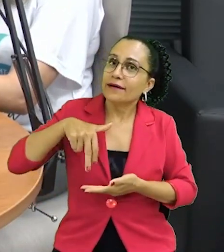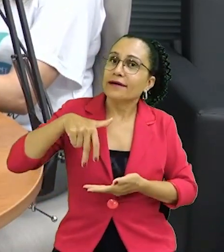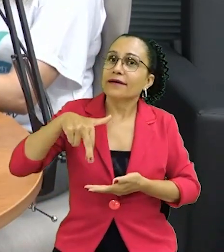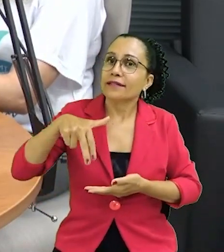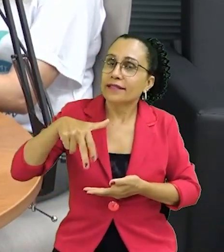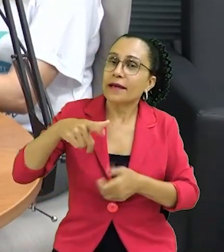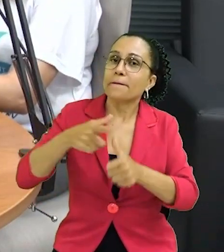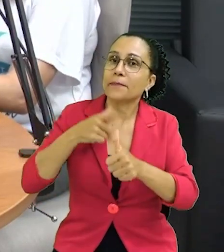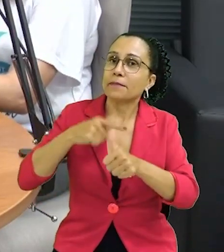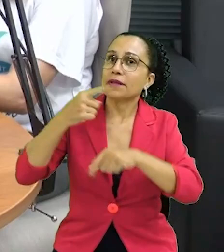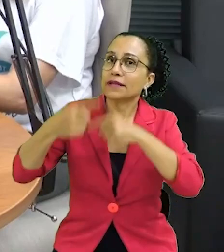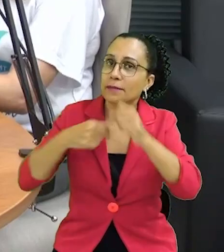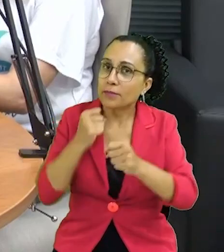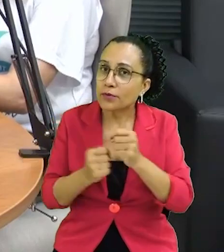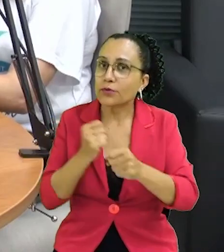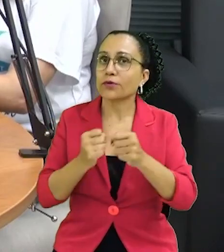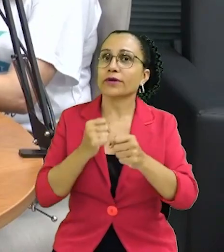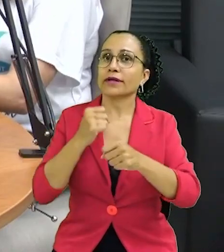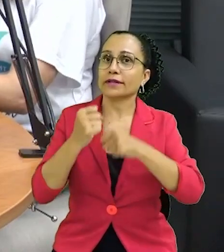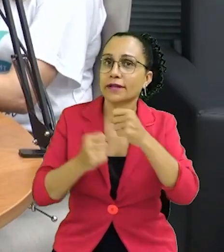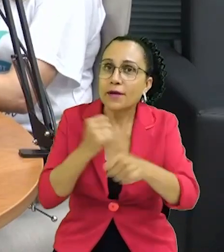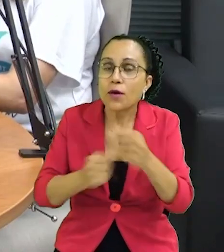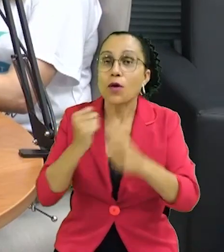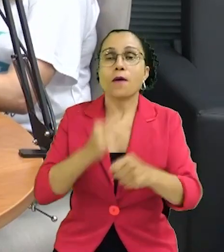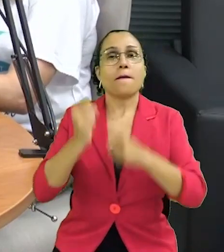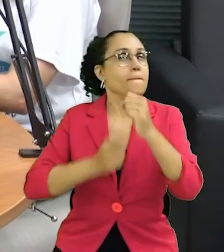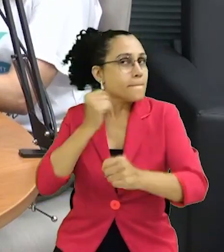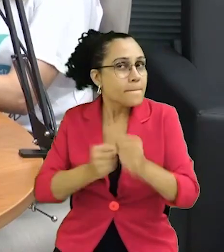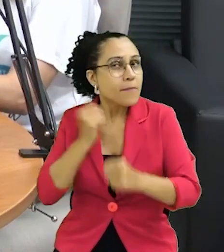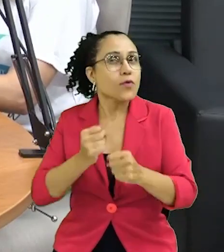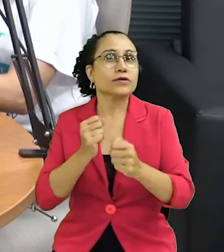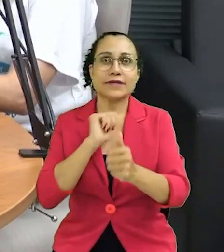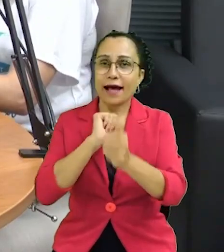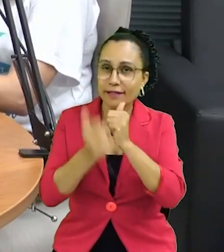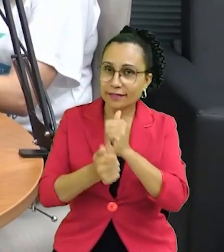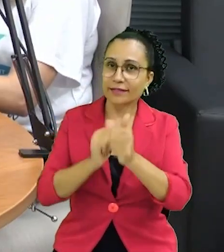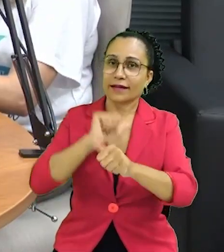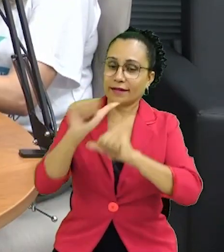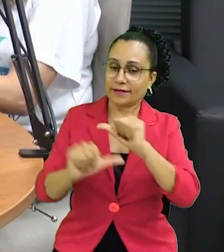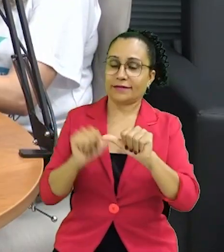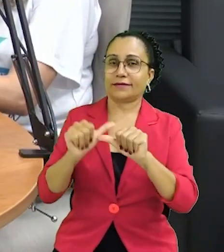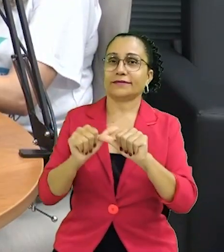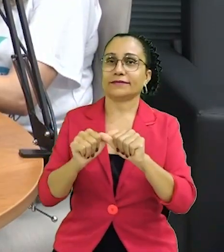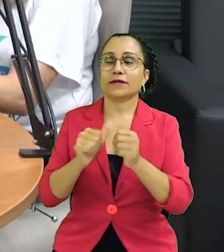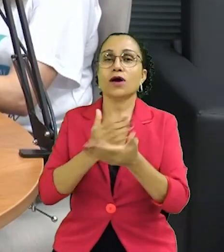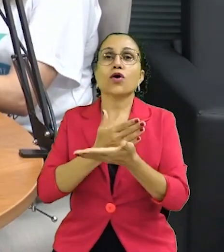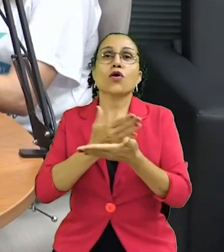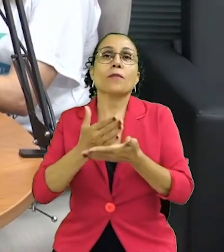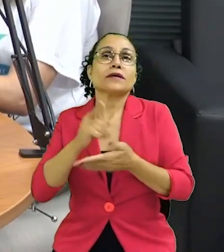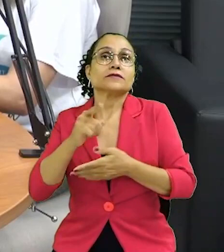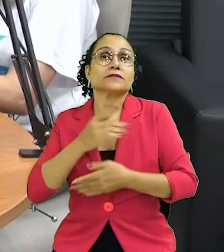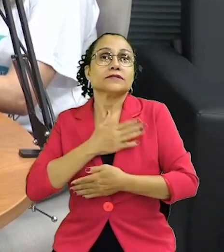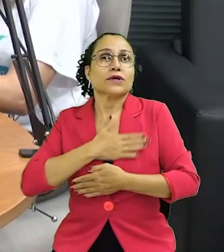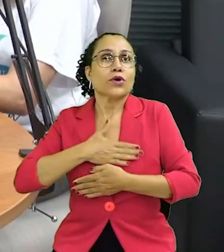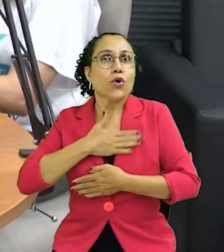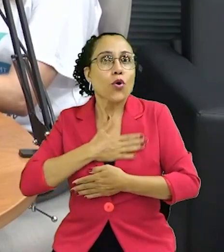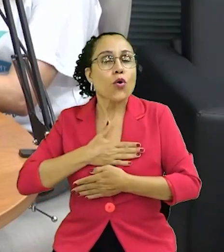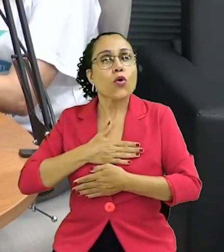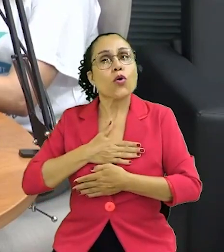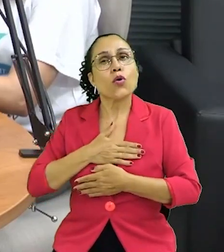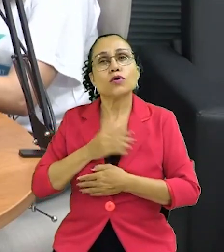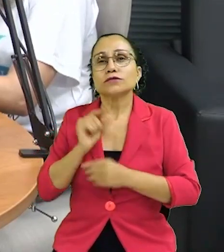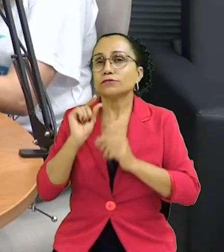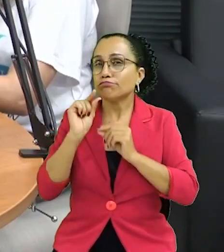andar primeiro para depois correr, para depois uma maratona e por aí vai. Então comece pelo que você goste, pequenos